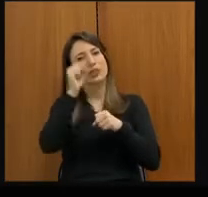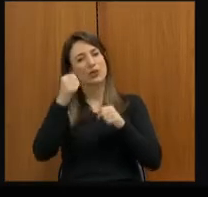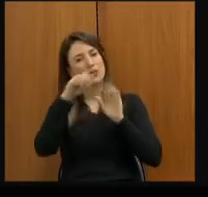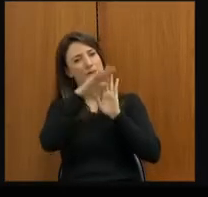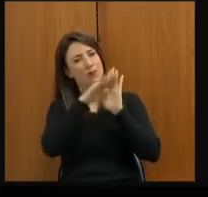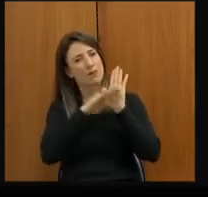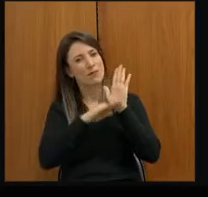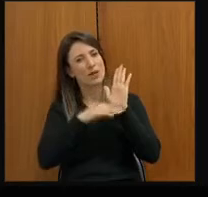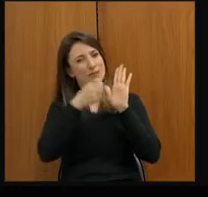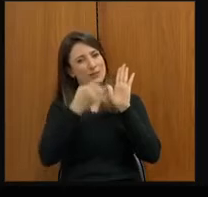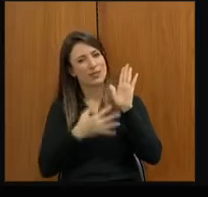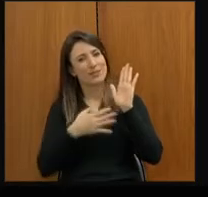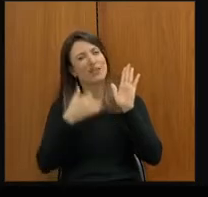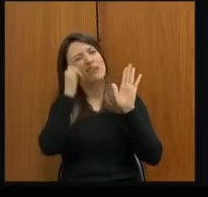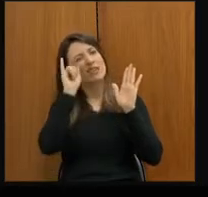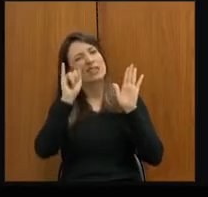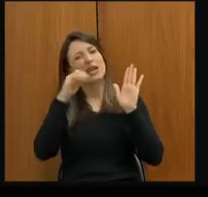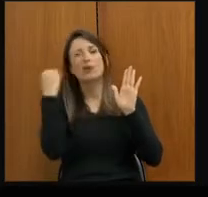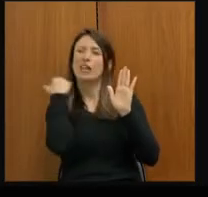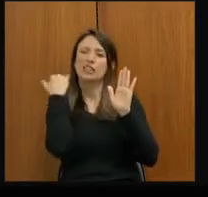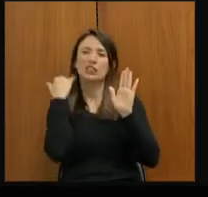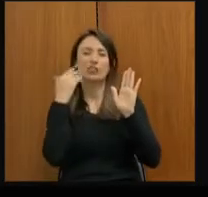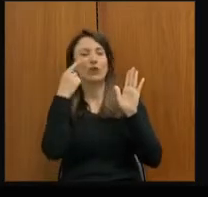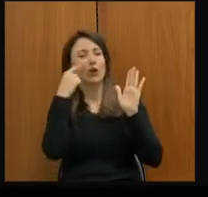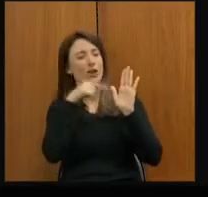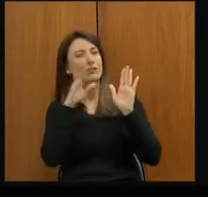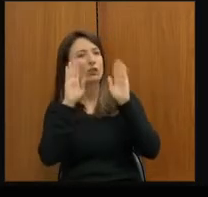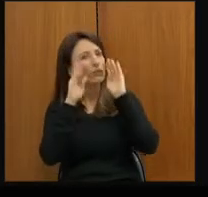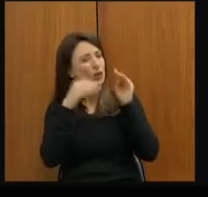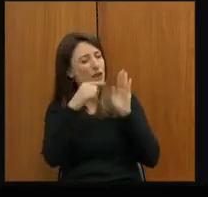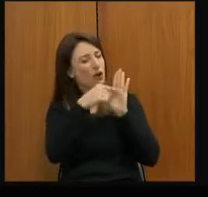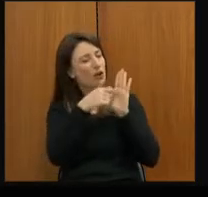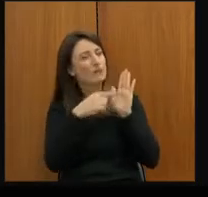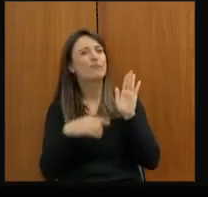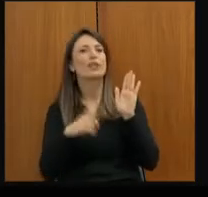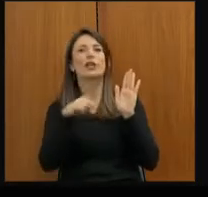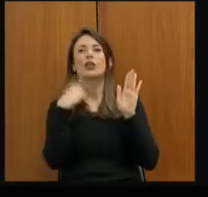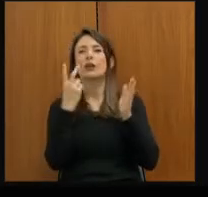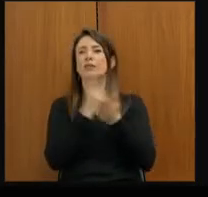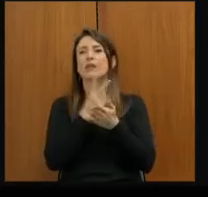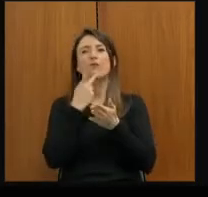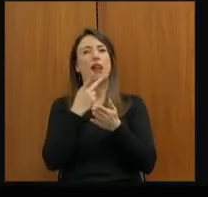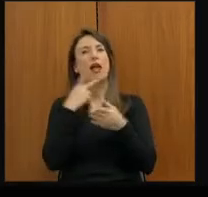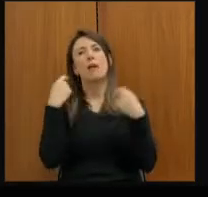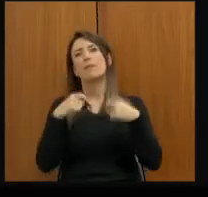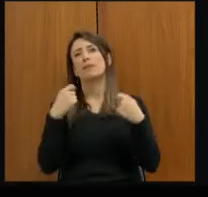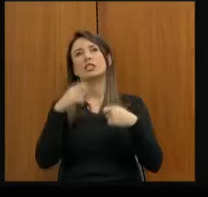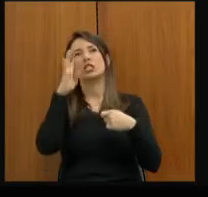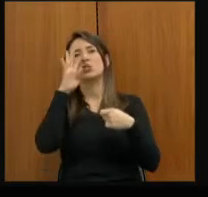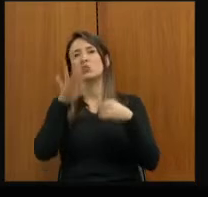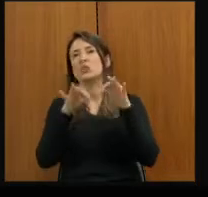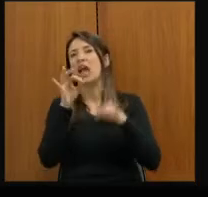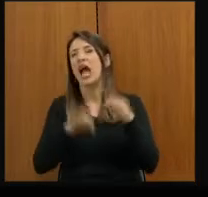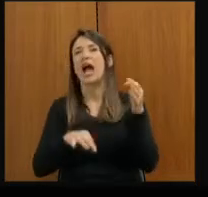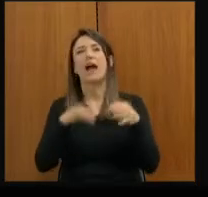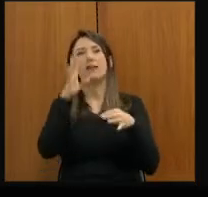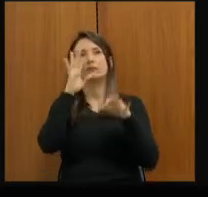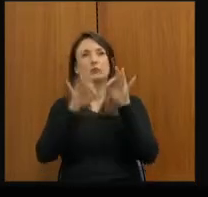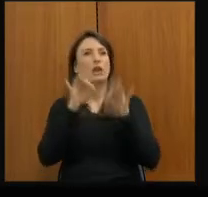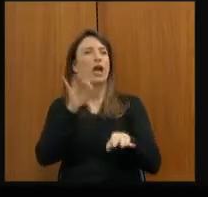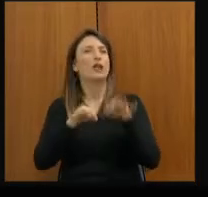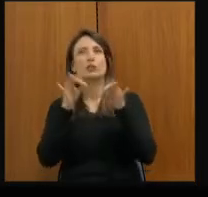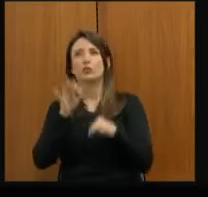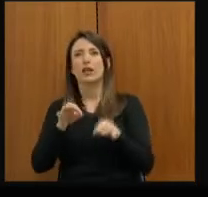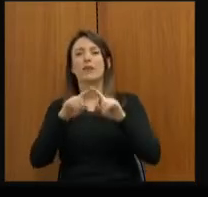retroagir para não ficar cansativo a gente vem com aquele papel de julgar julgar julgar aí vem o Conselho Nacional